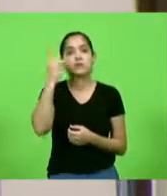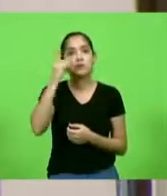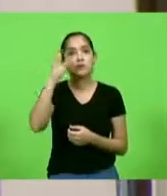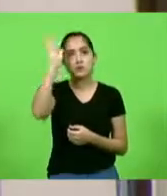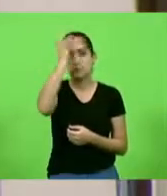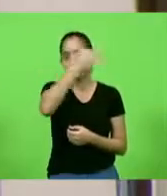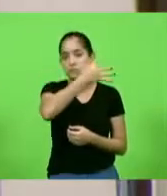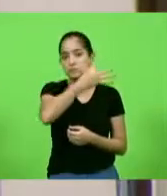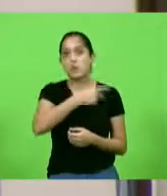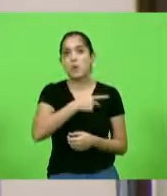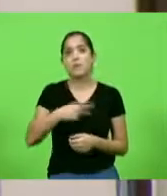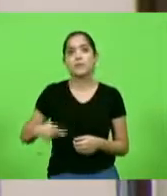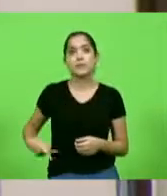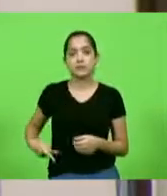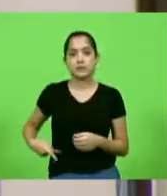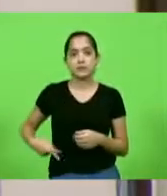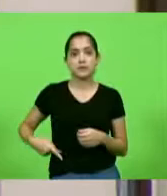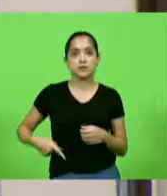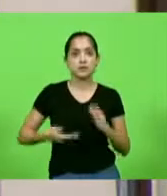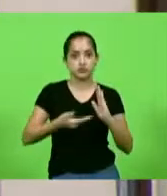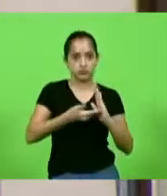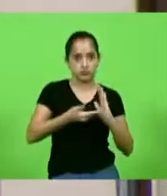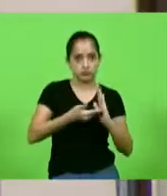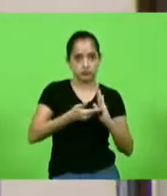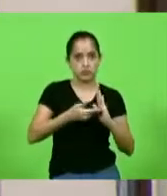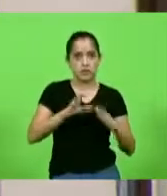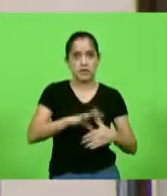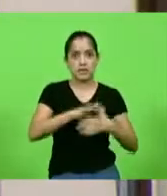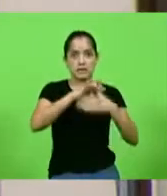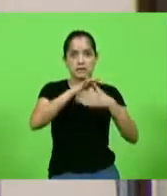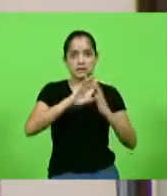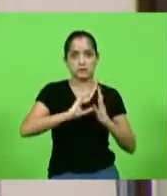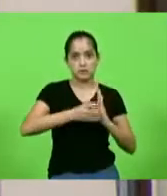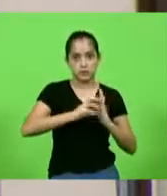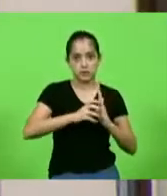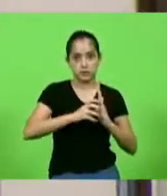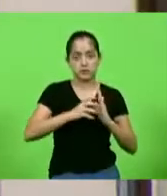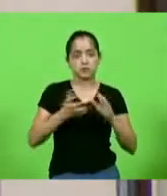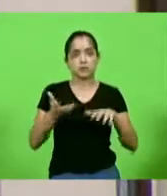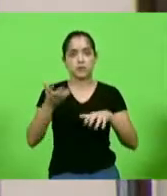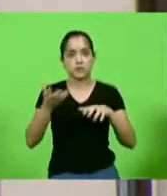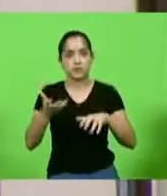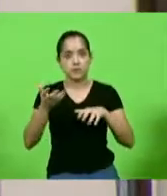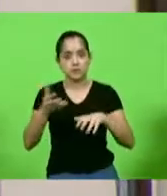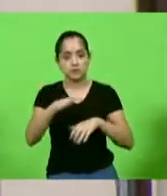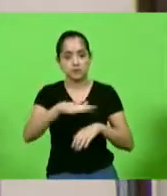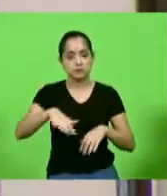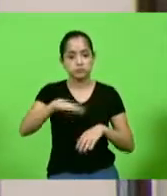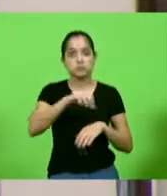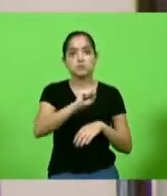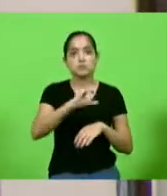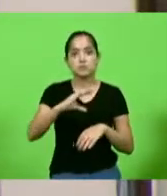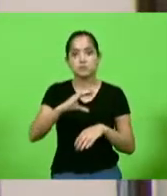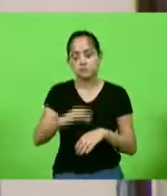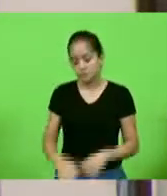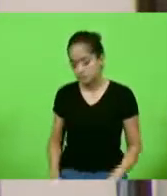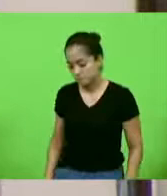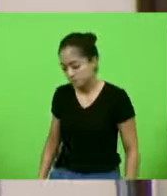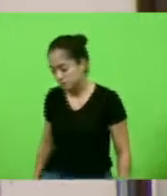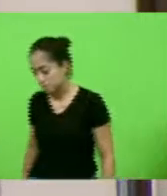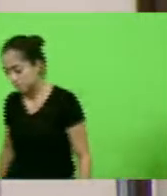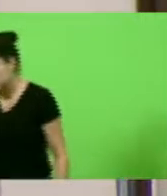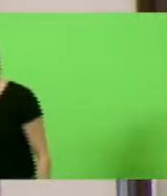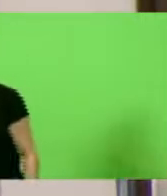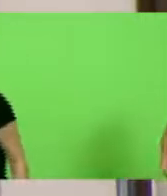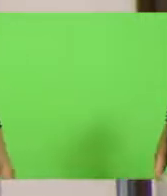ao presidente da Câmara dos Deputados, líderes dos partidos com representação na Câmara Federal e ao coordenador do Fórum Parlamentar Catarinense no Congresso Nacional, repúdio